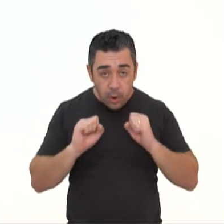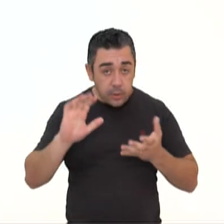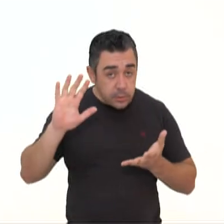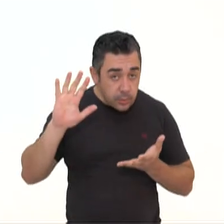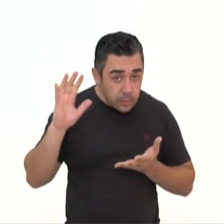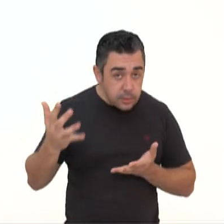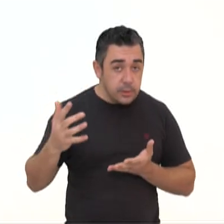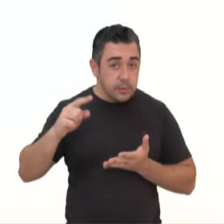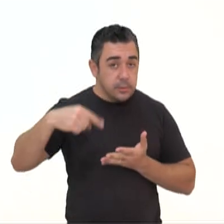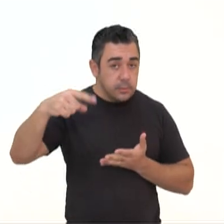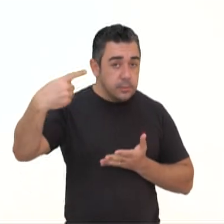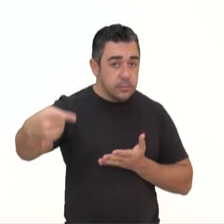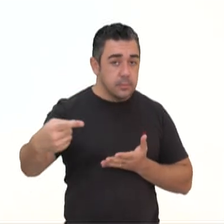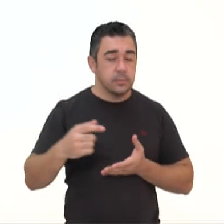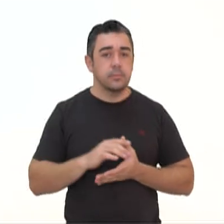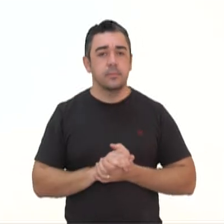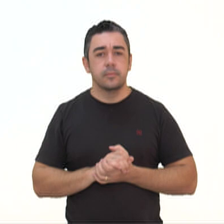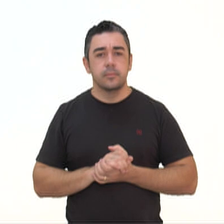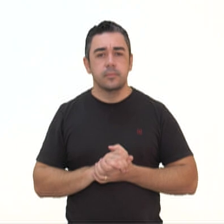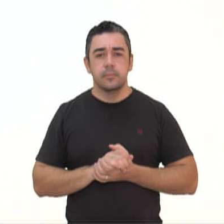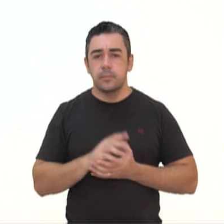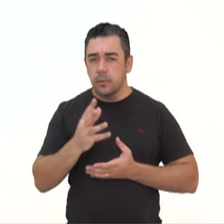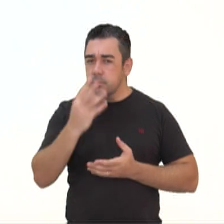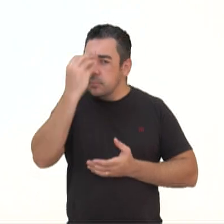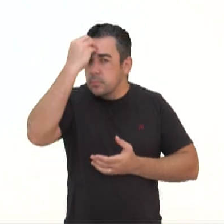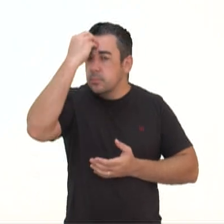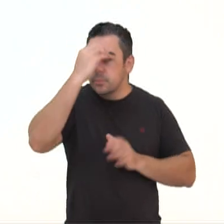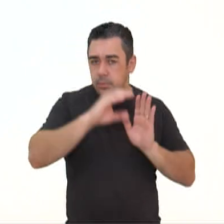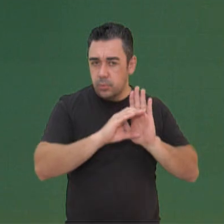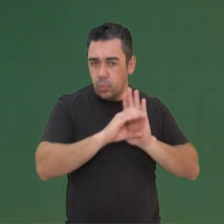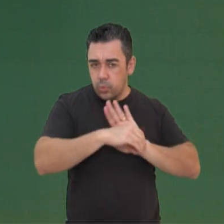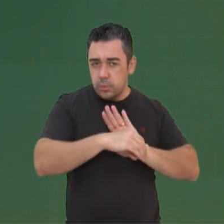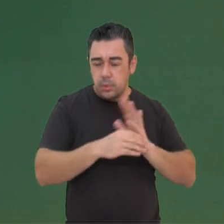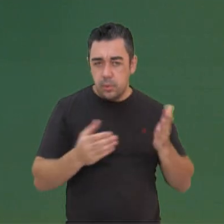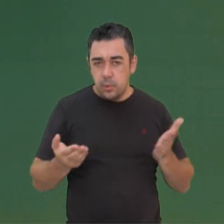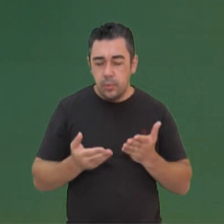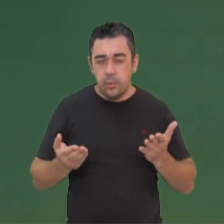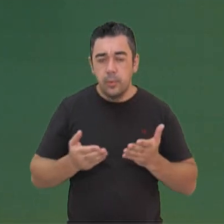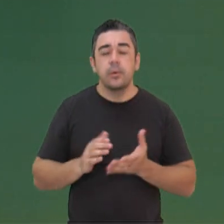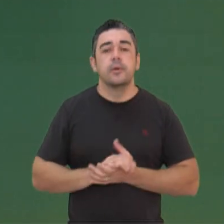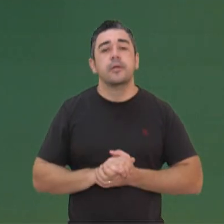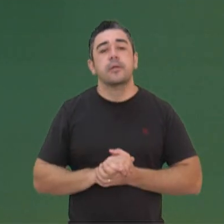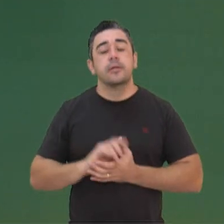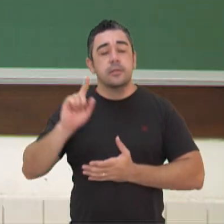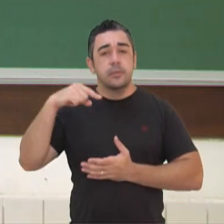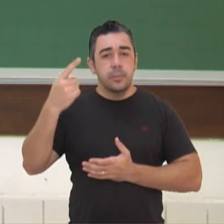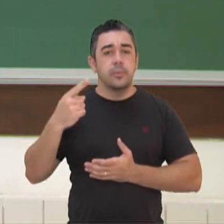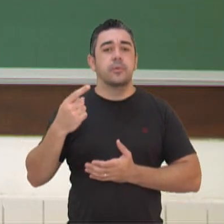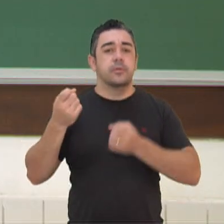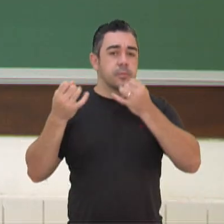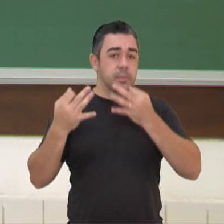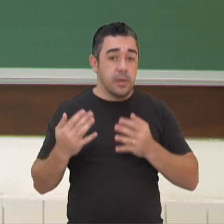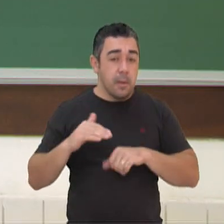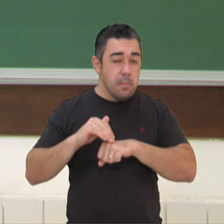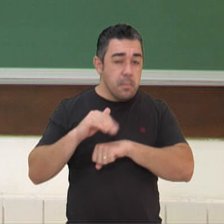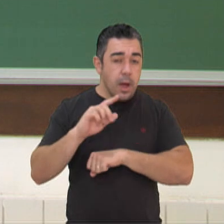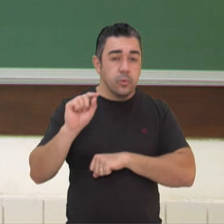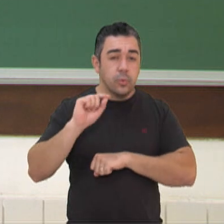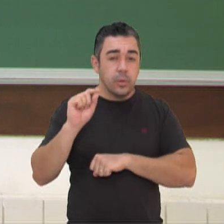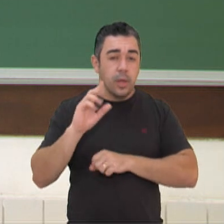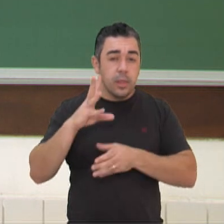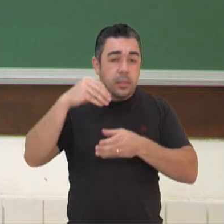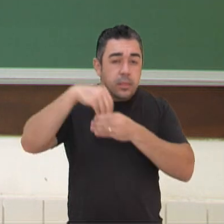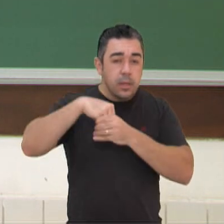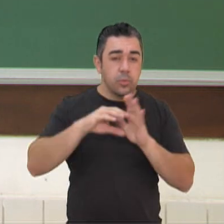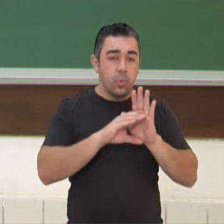vir a acontecer. Vamos ficar com esse conceito na nossa cabeça para quando a gente for desenvolver potencial dentro dos conceitos